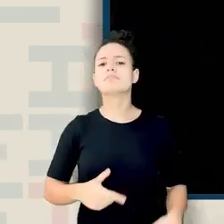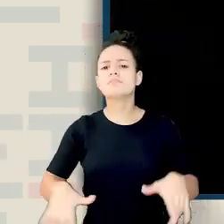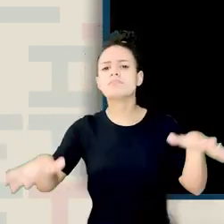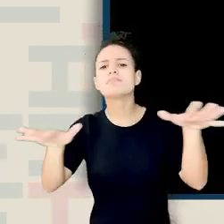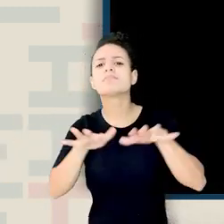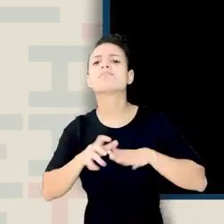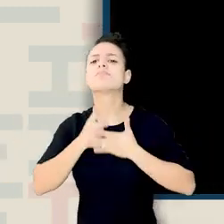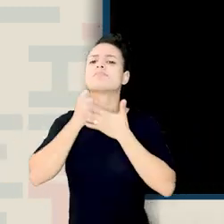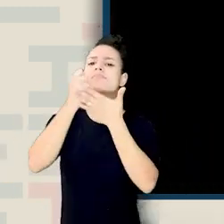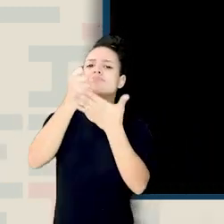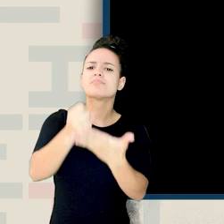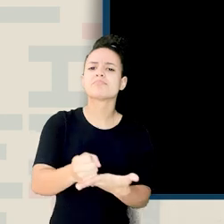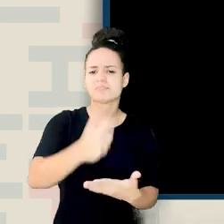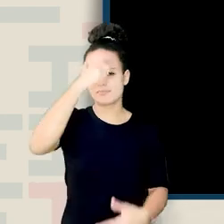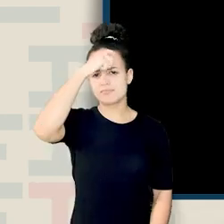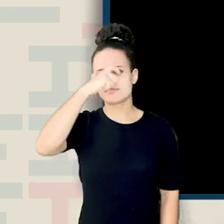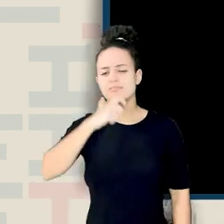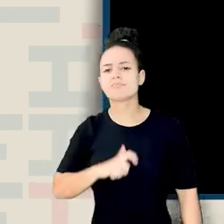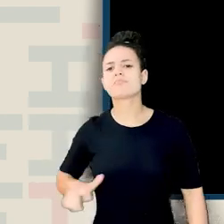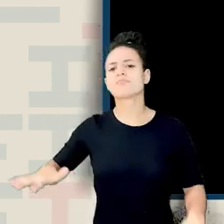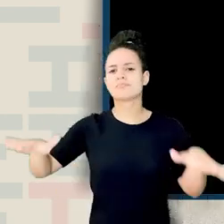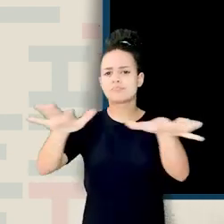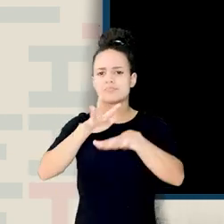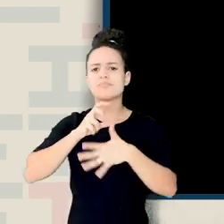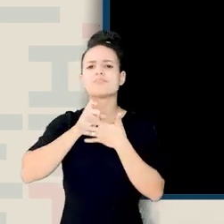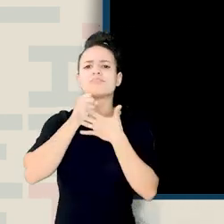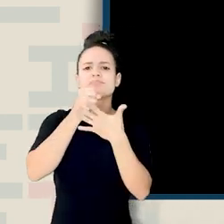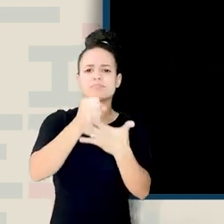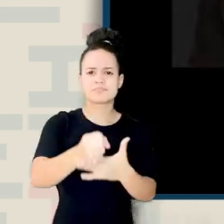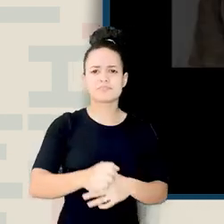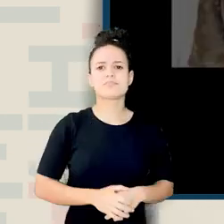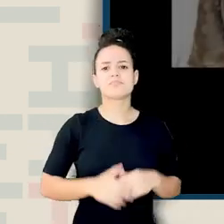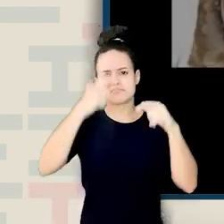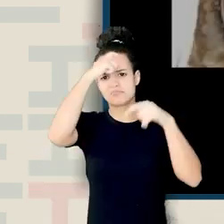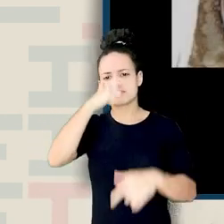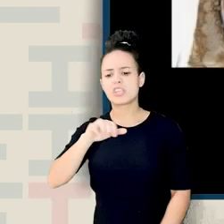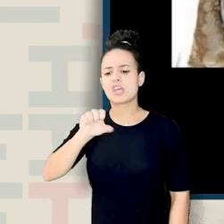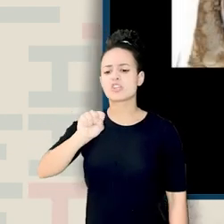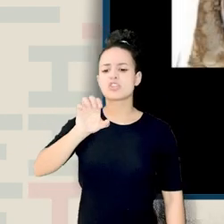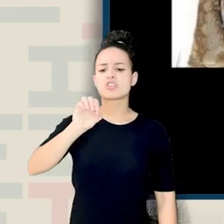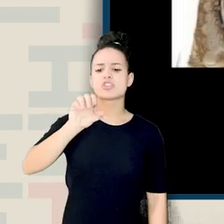solar, ser solar, ser solar.